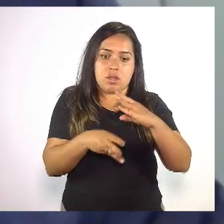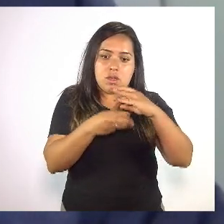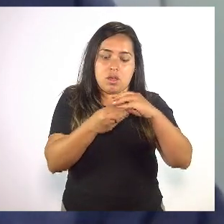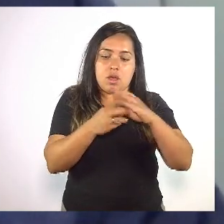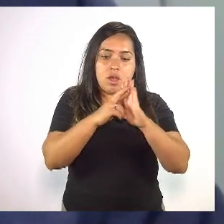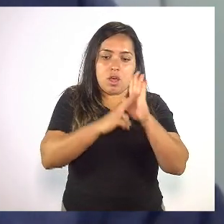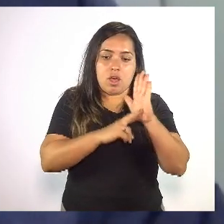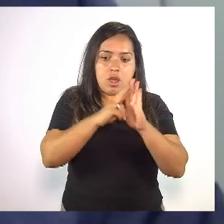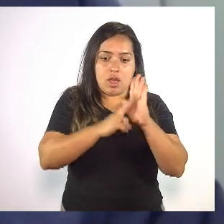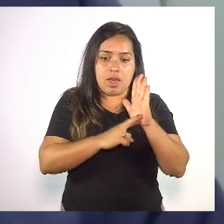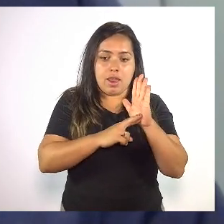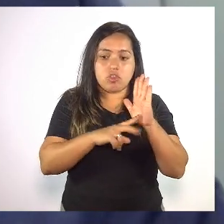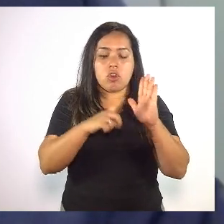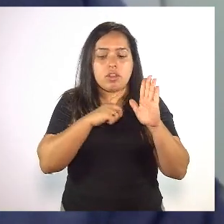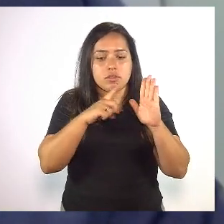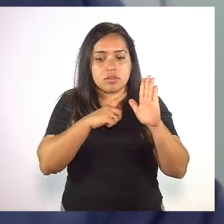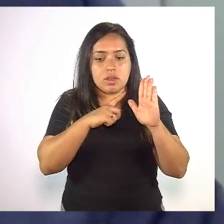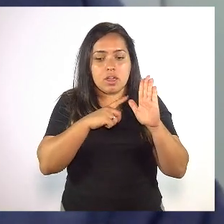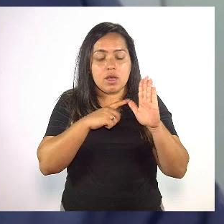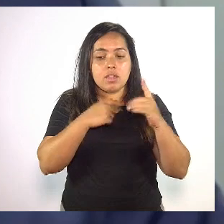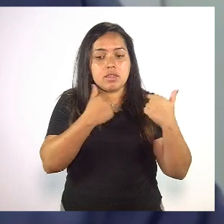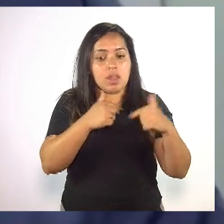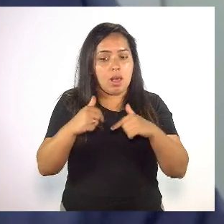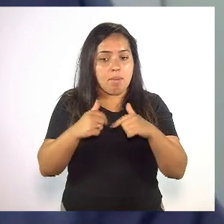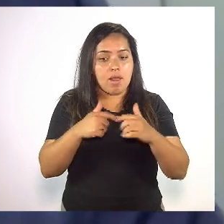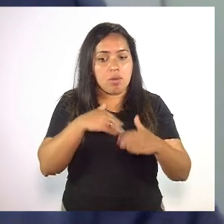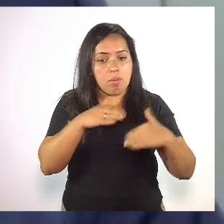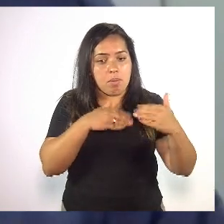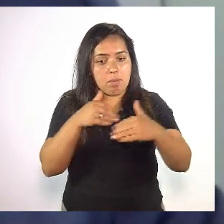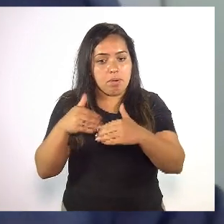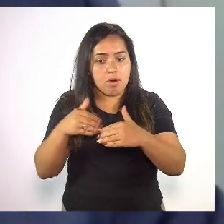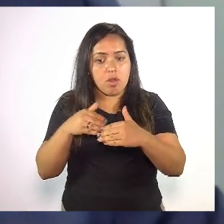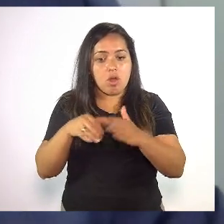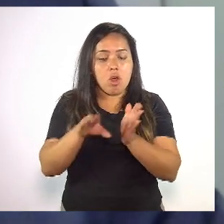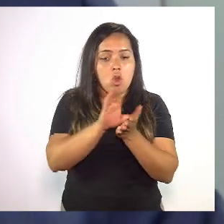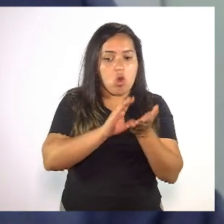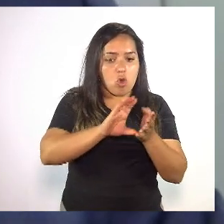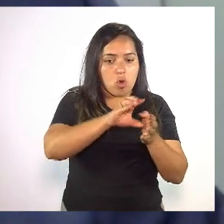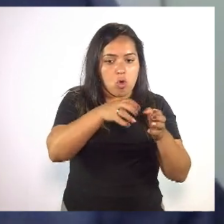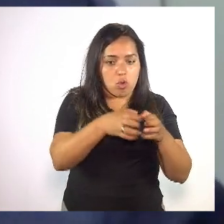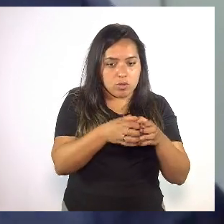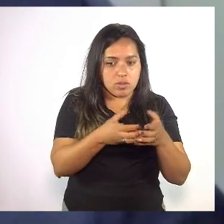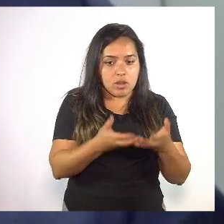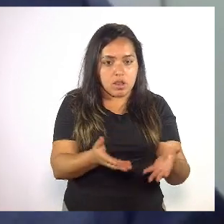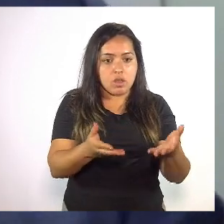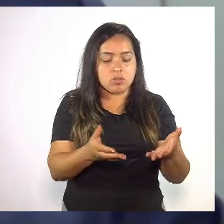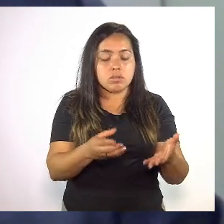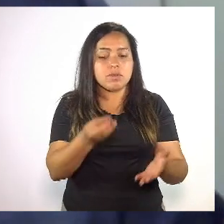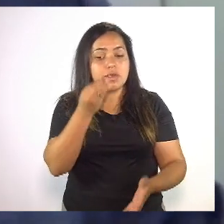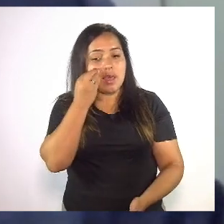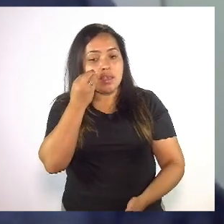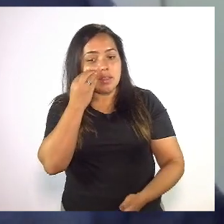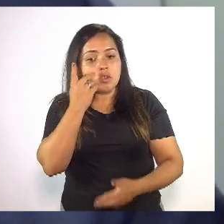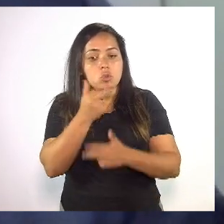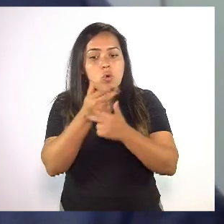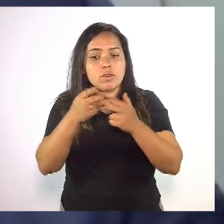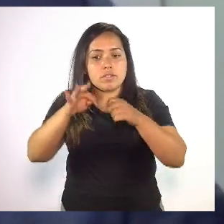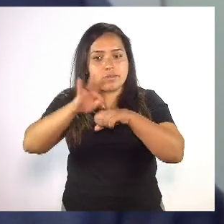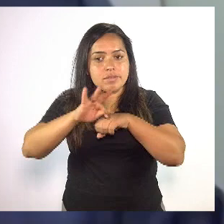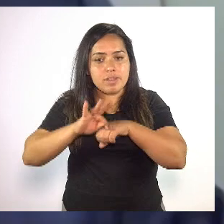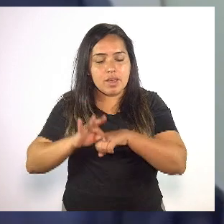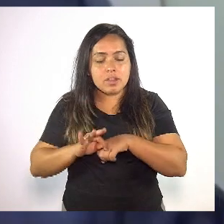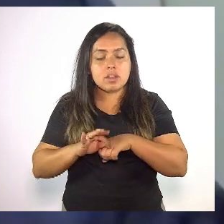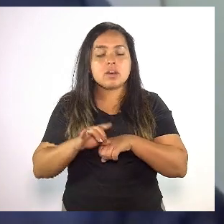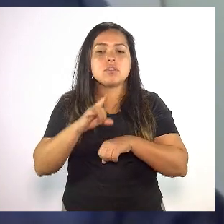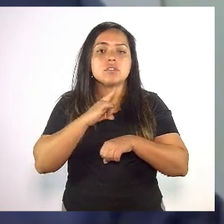Tribunal, sim, de Contas, ele foi elaborado de uma forma pelo conselheiro, né, de forma buscando mais aspectos técnicos. E